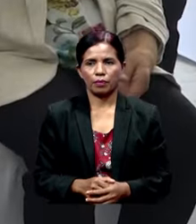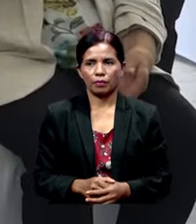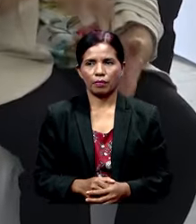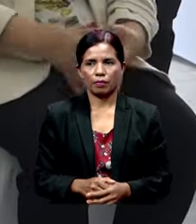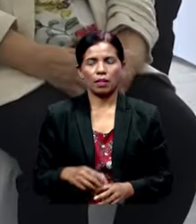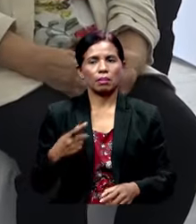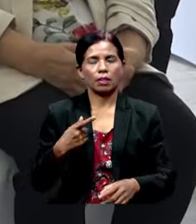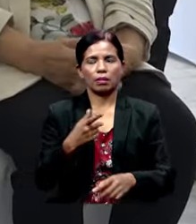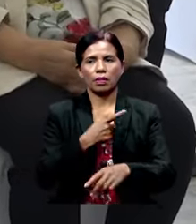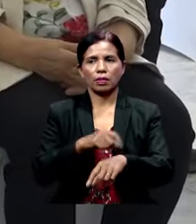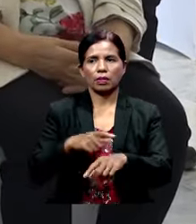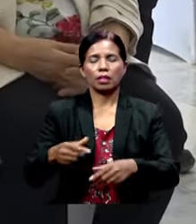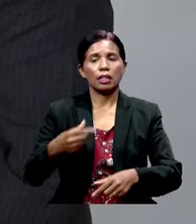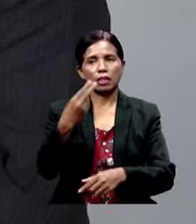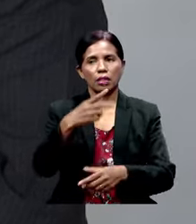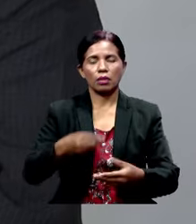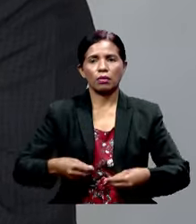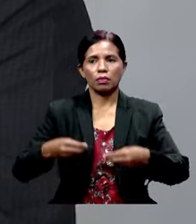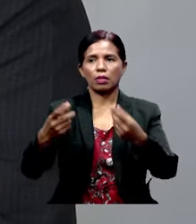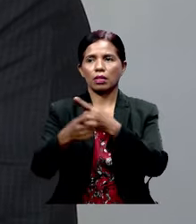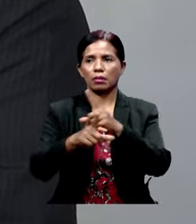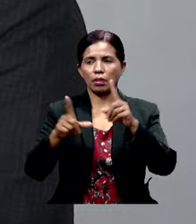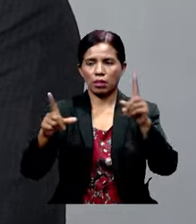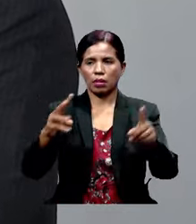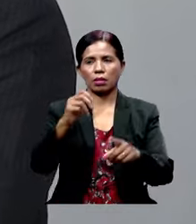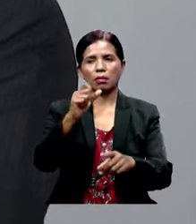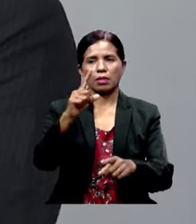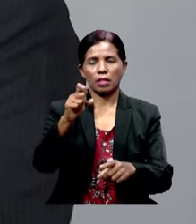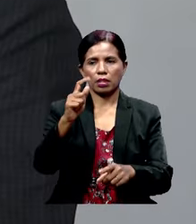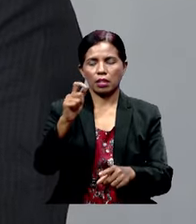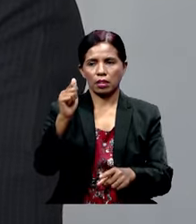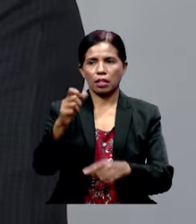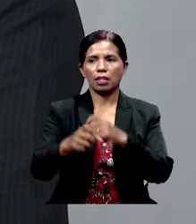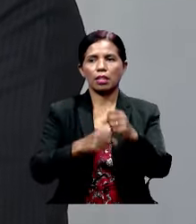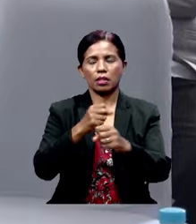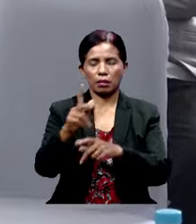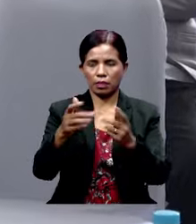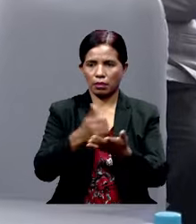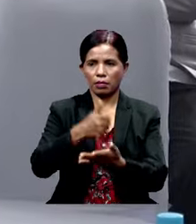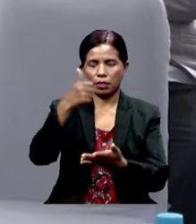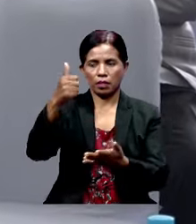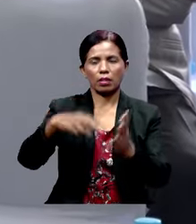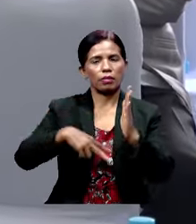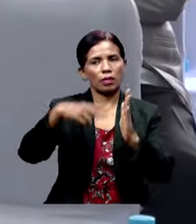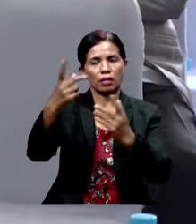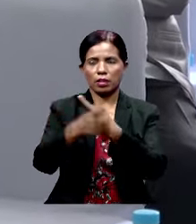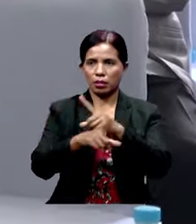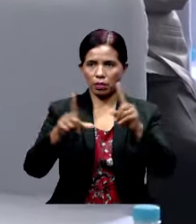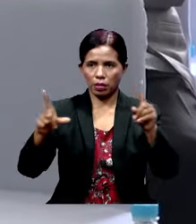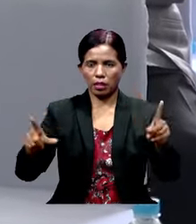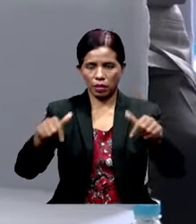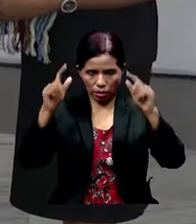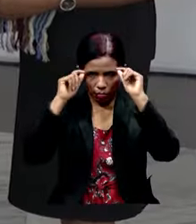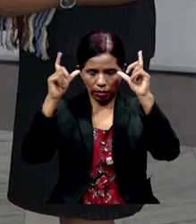Parlamentul Național Kintane atribui premiul Libertatea Expresão Max Tal tinerii honduaru anului recentolu, ba menang na insira, hodi valoriza Libertatea Expresão ia Timor